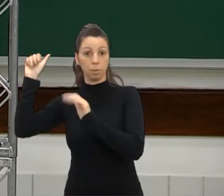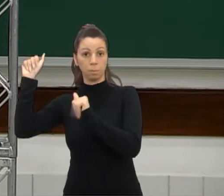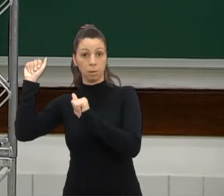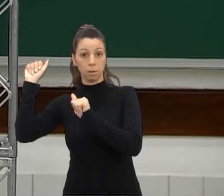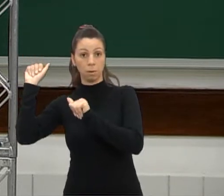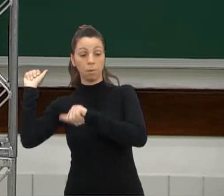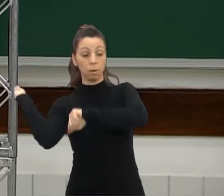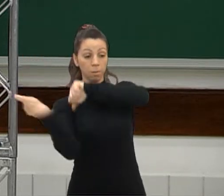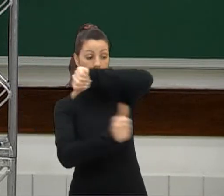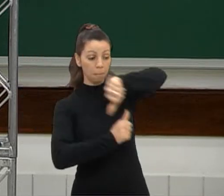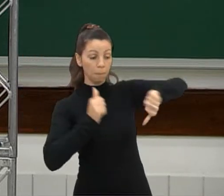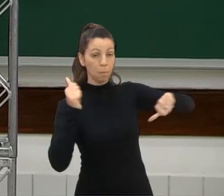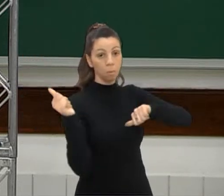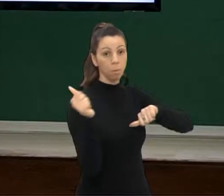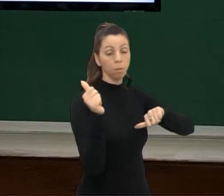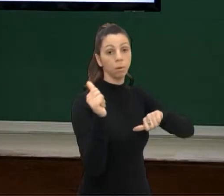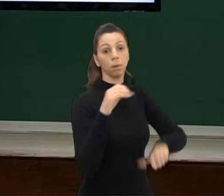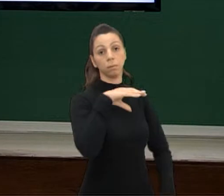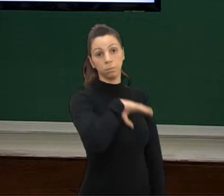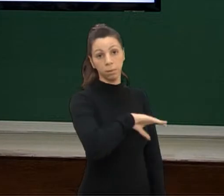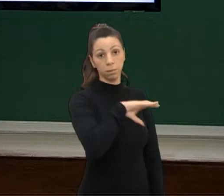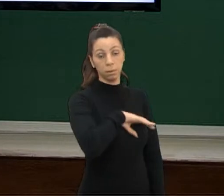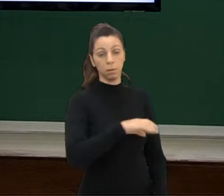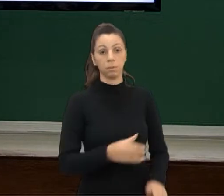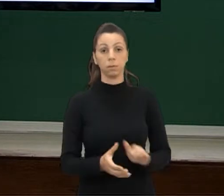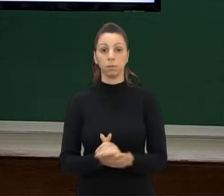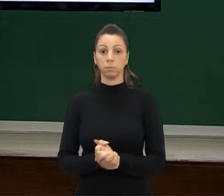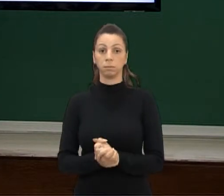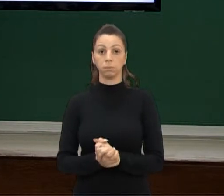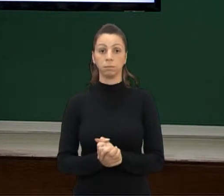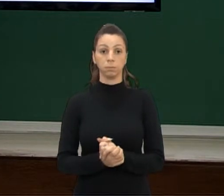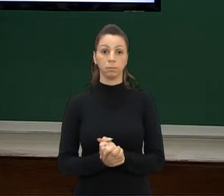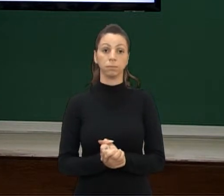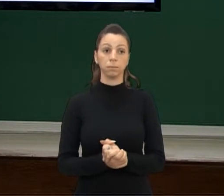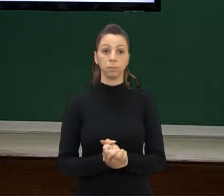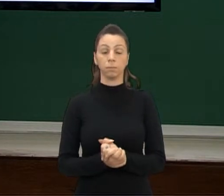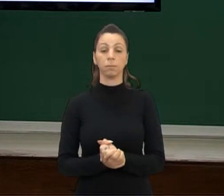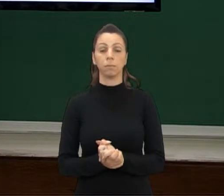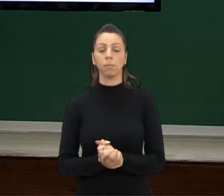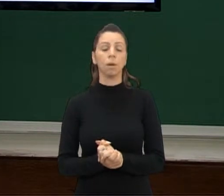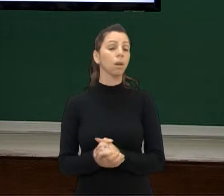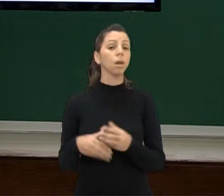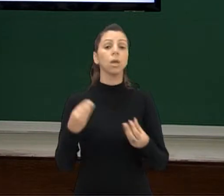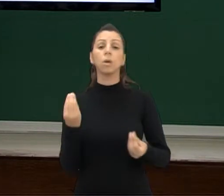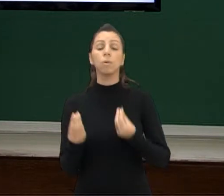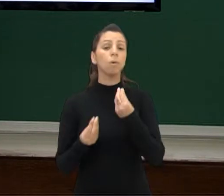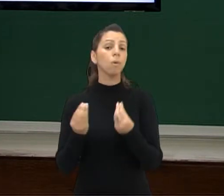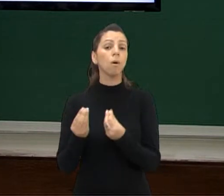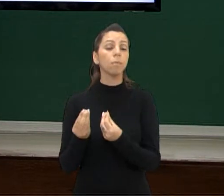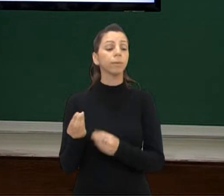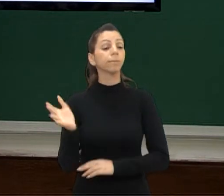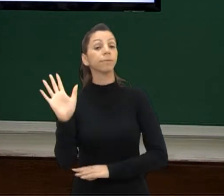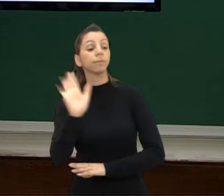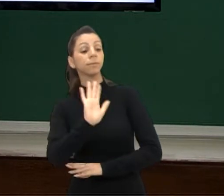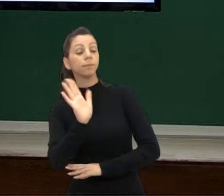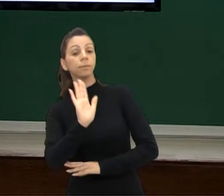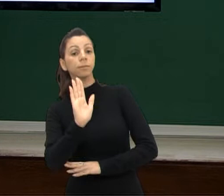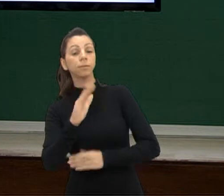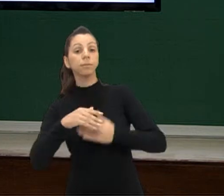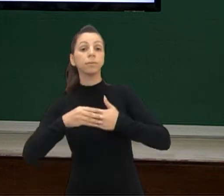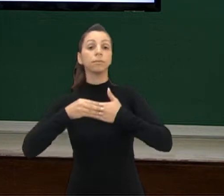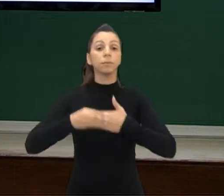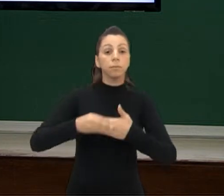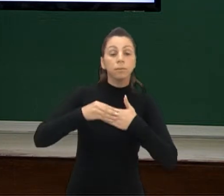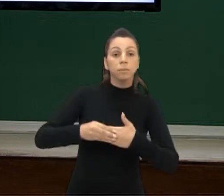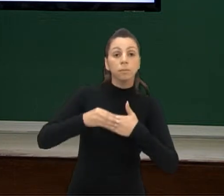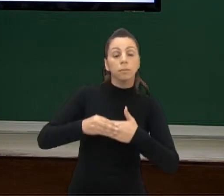Outra coisa que nós vamos ver é como saludamos e como nos despedimos, ou seja, como é que a gente se cumprimenta,